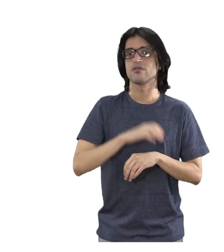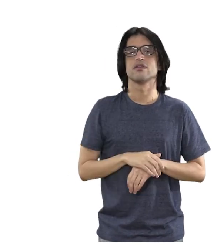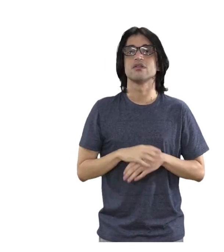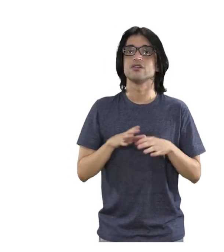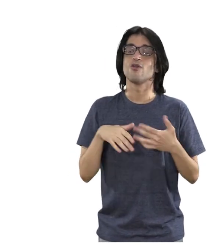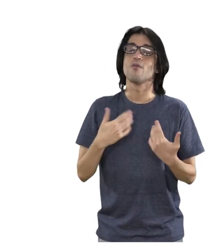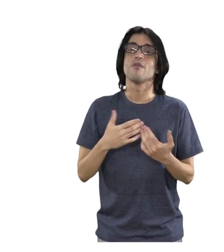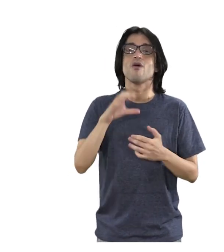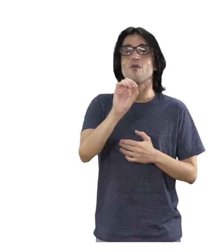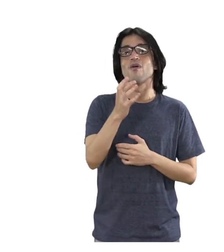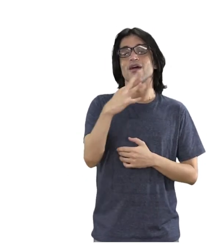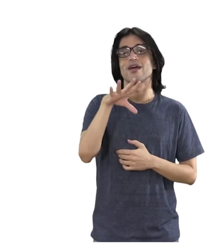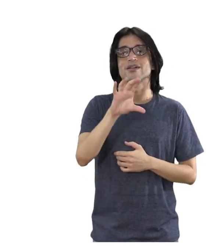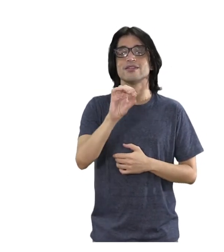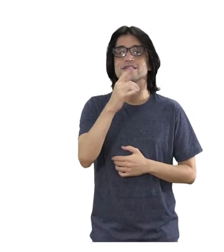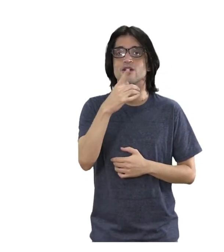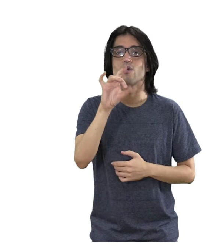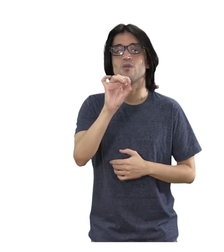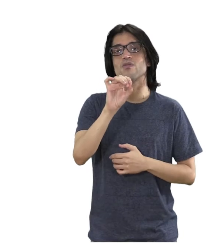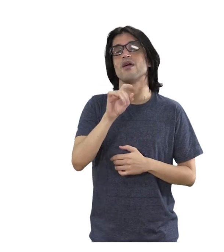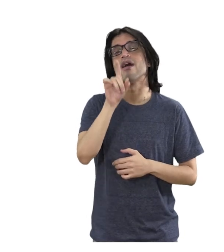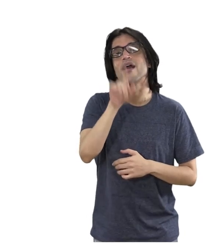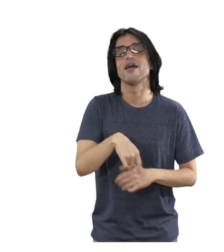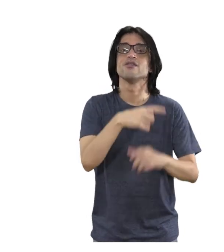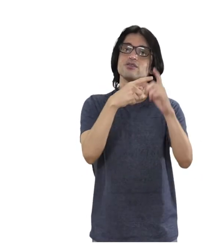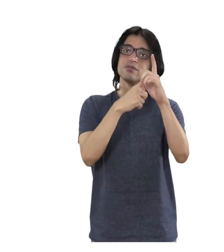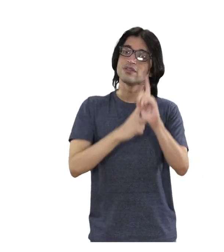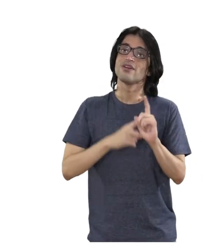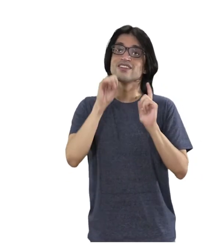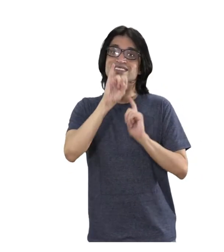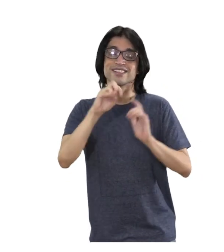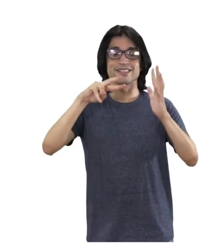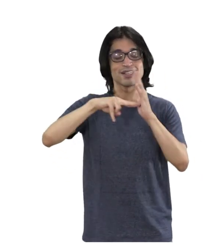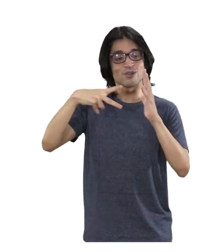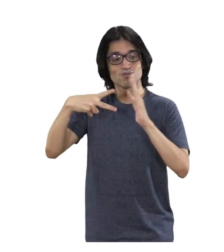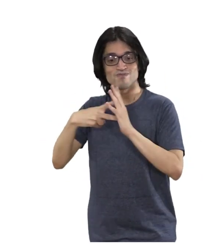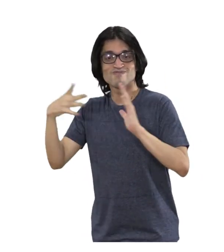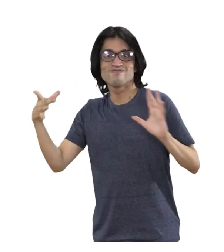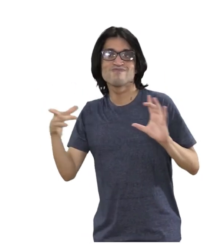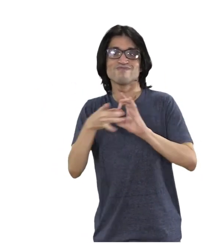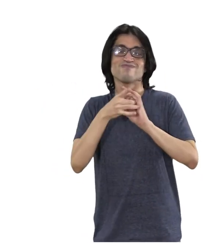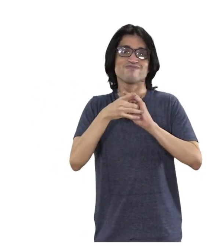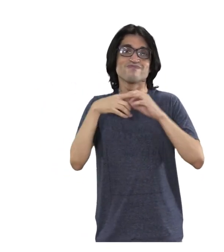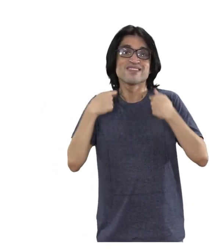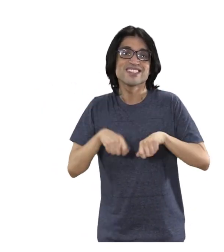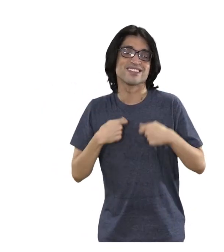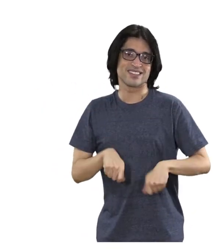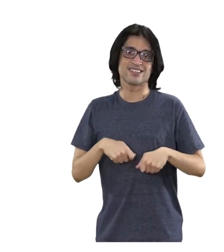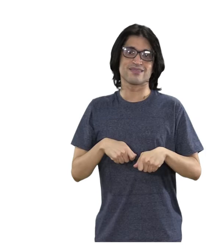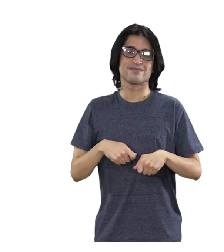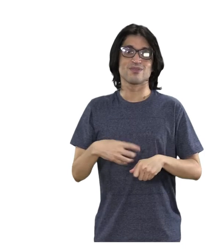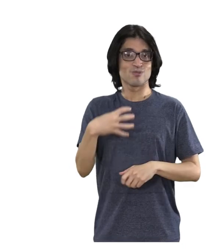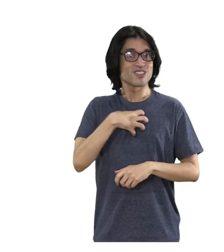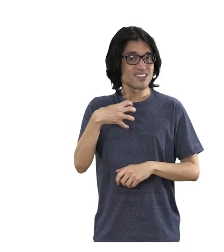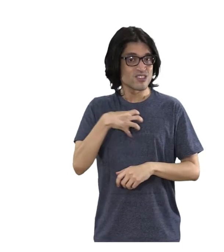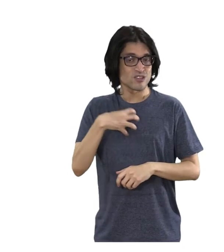quando estabelece uma função sintática sobre outras, ou seja, depende de uma para que se apresente